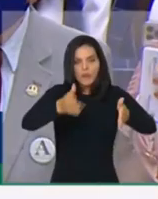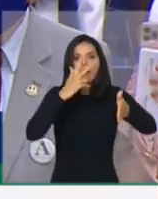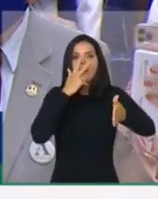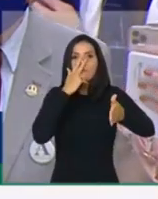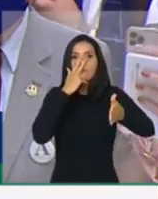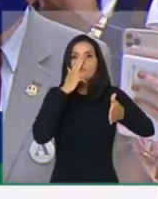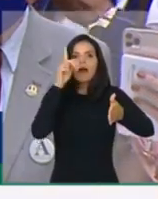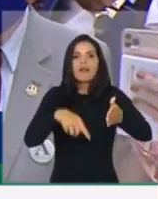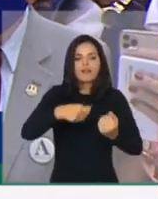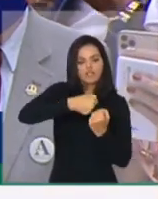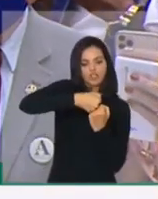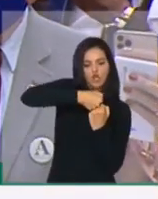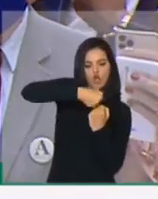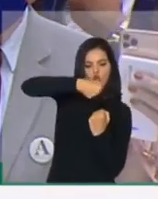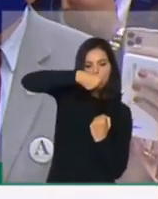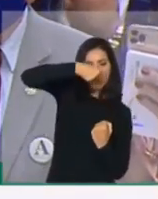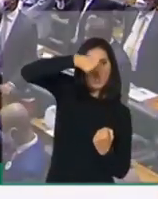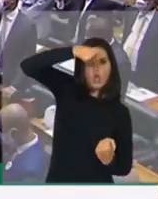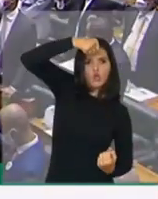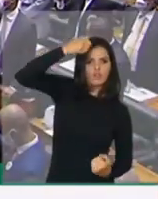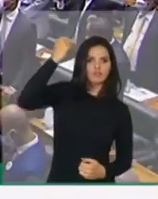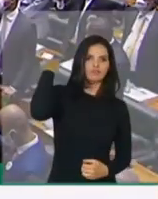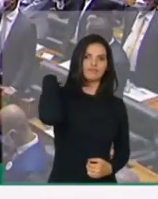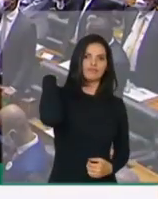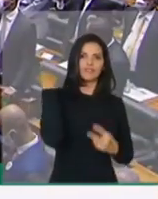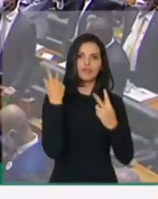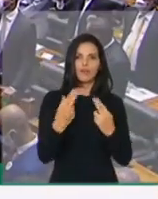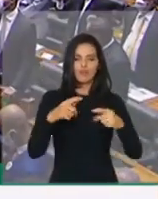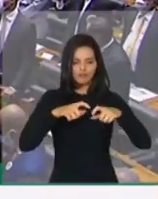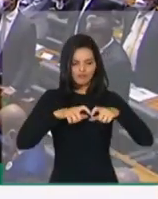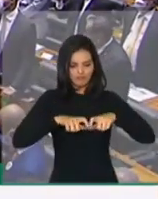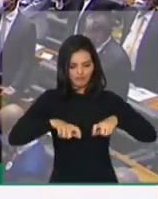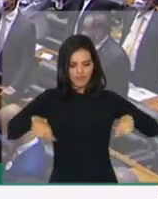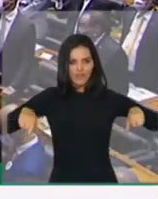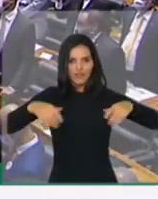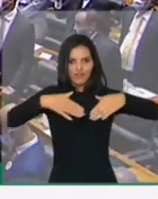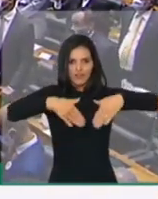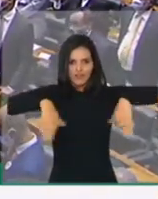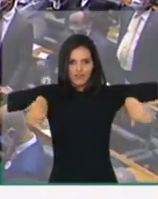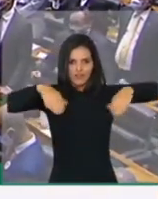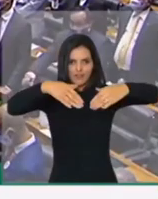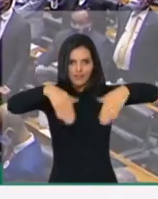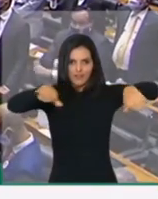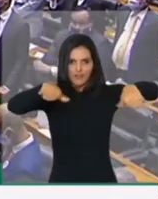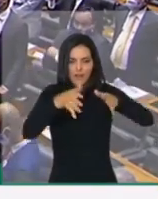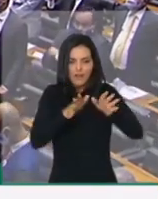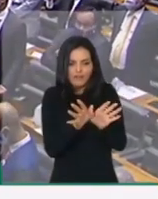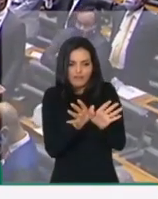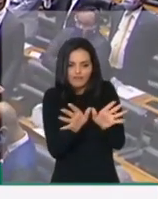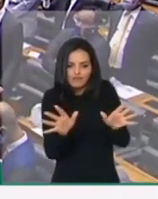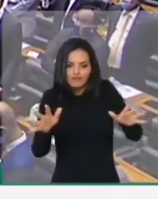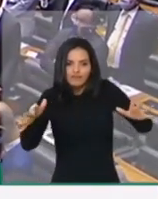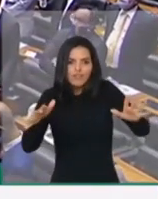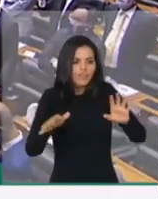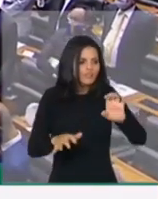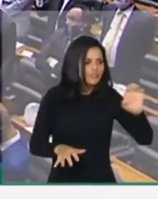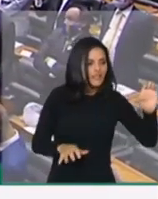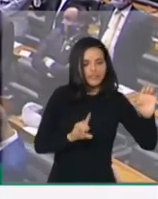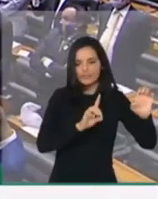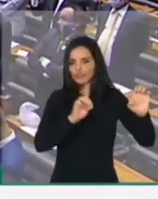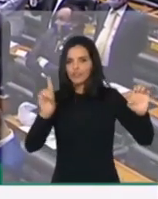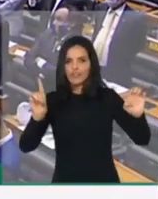coluna vertebral que interligam as fileiras de forma de vértebras da esquerda e da